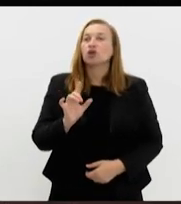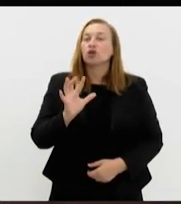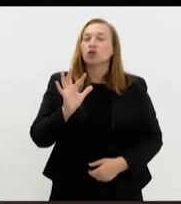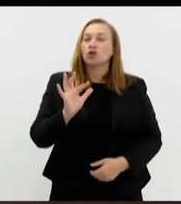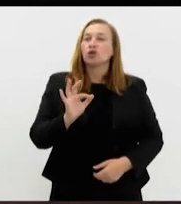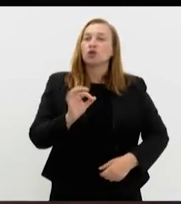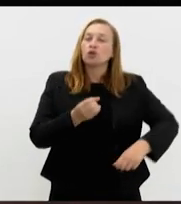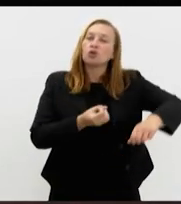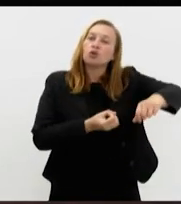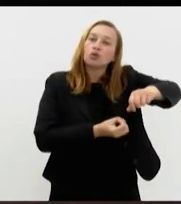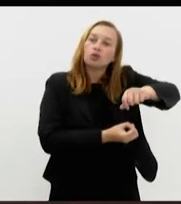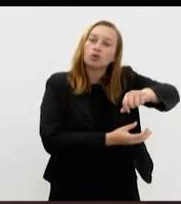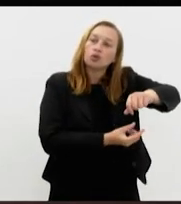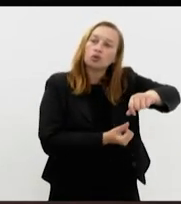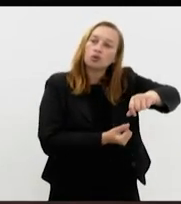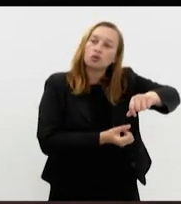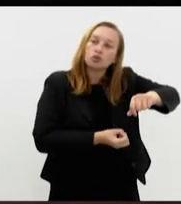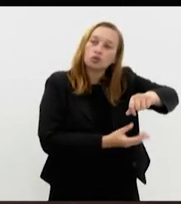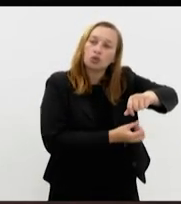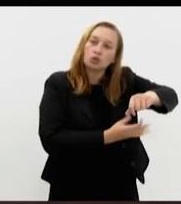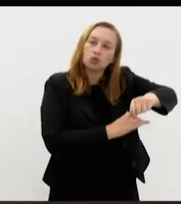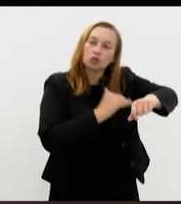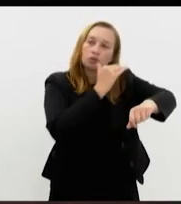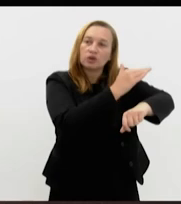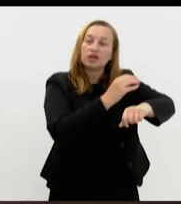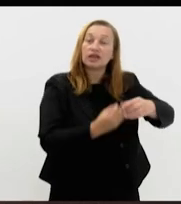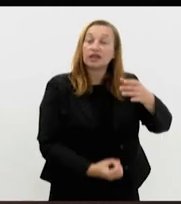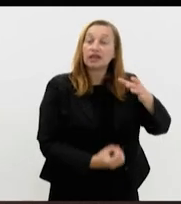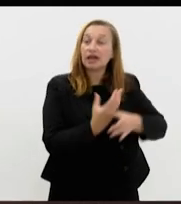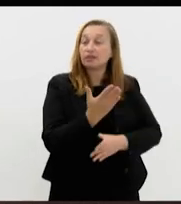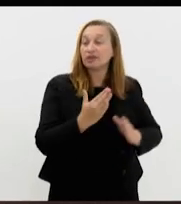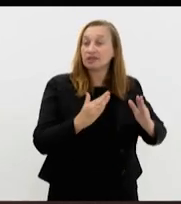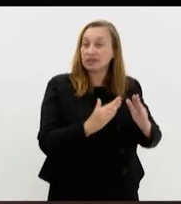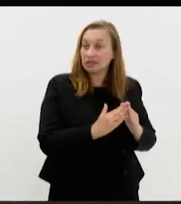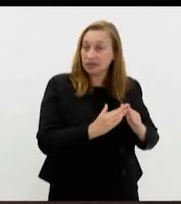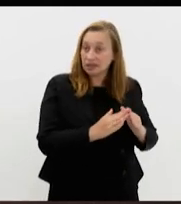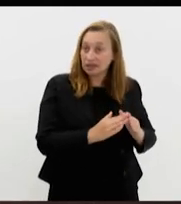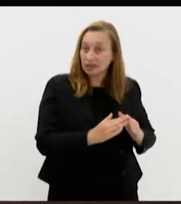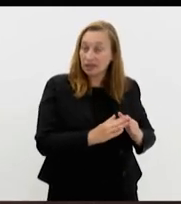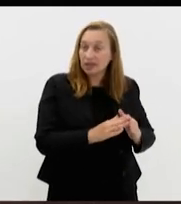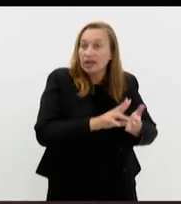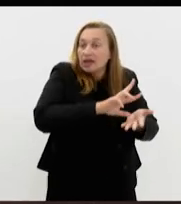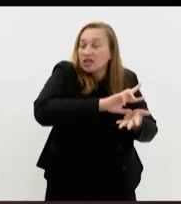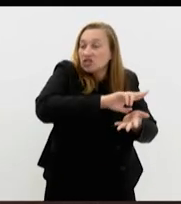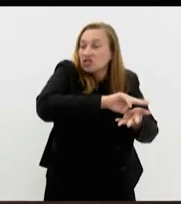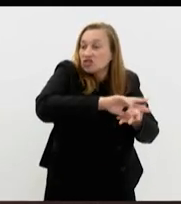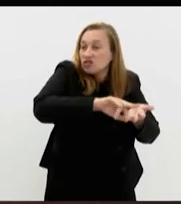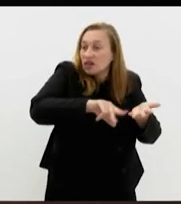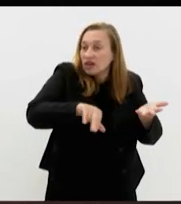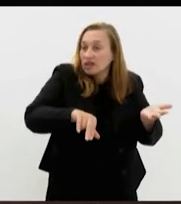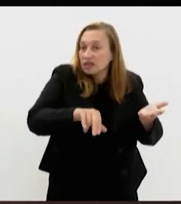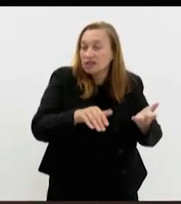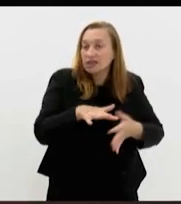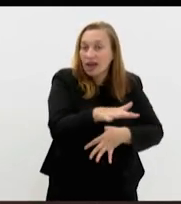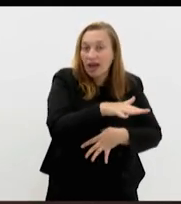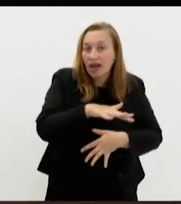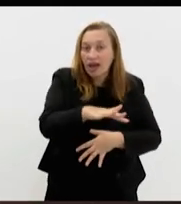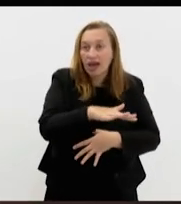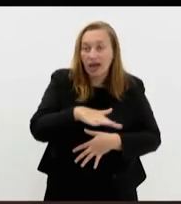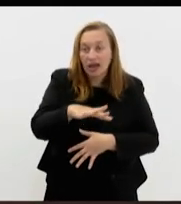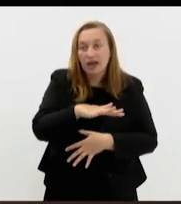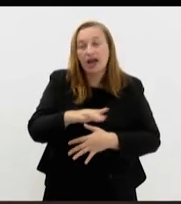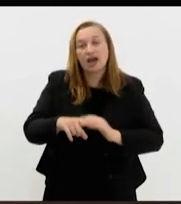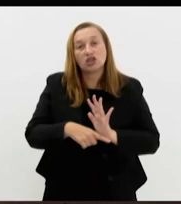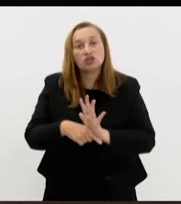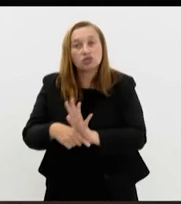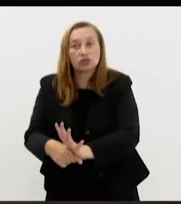Soberano, criado por essa casa, é um fundo para diversificar a economia fluminense,